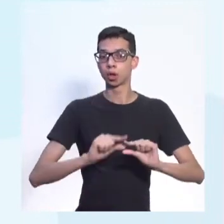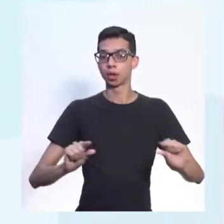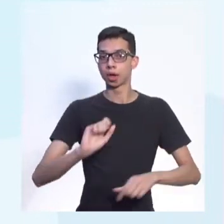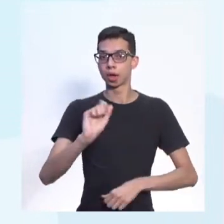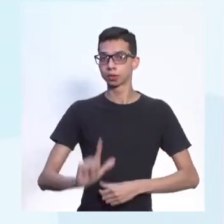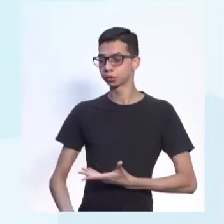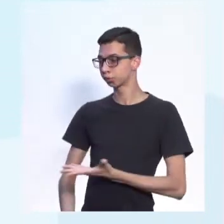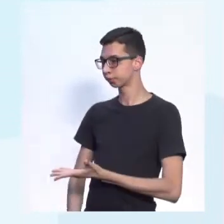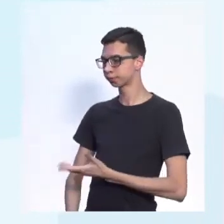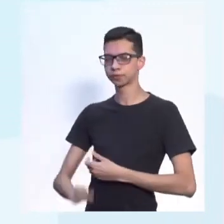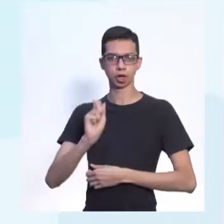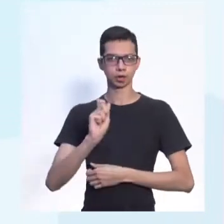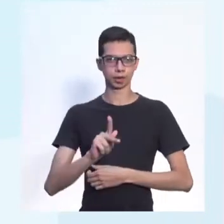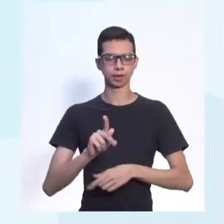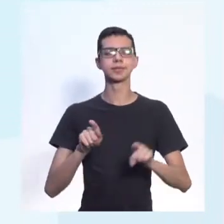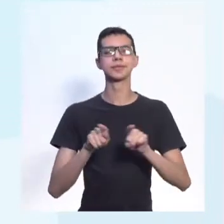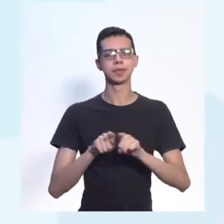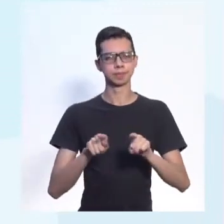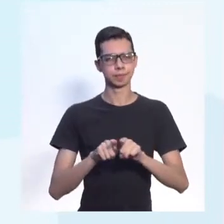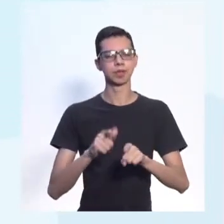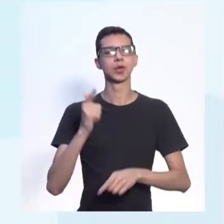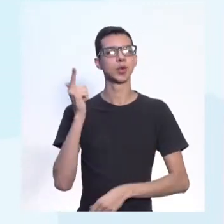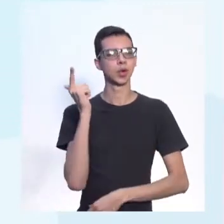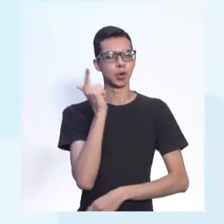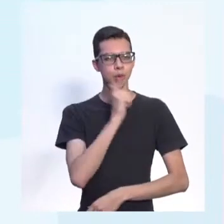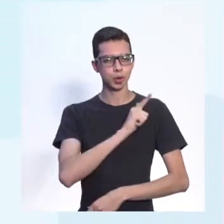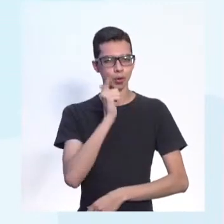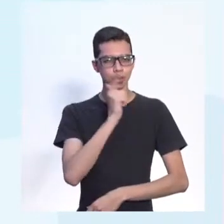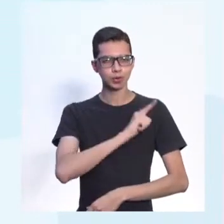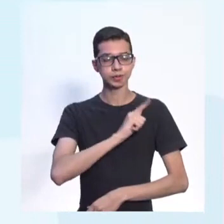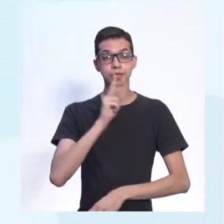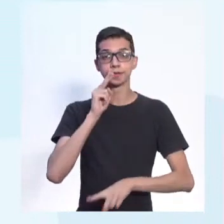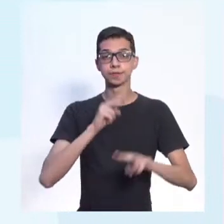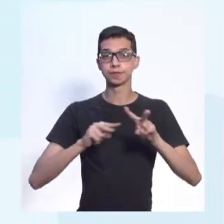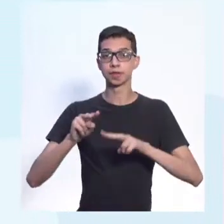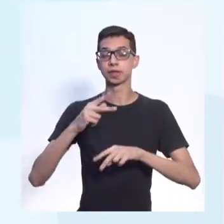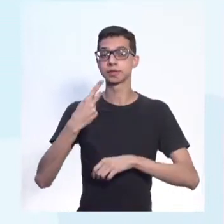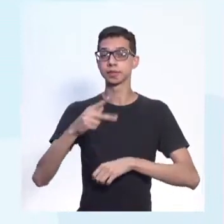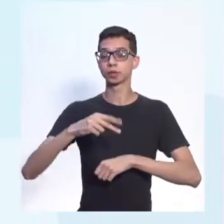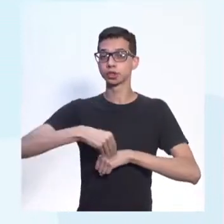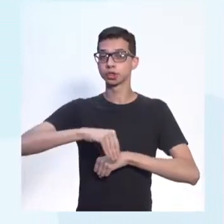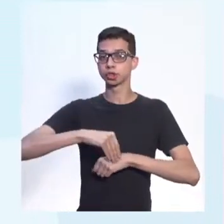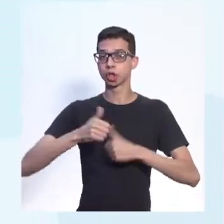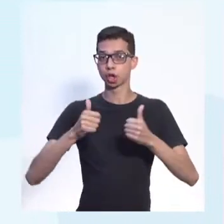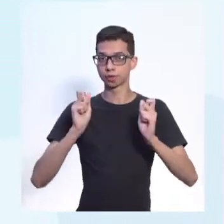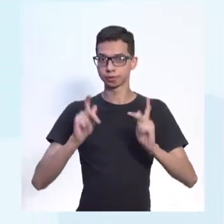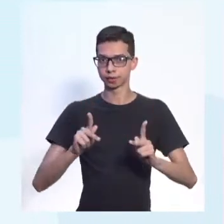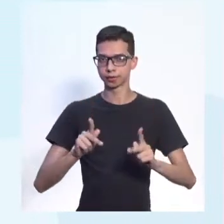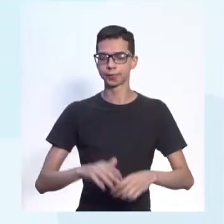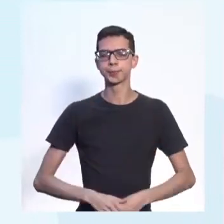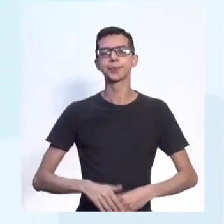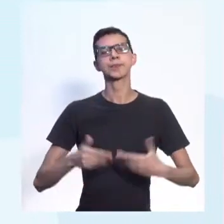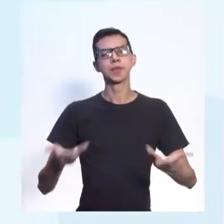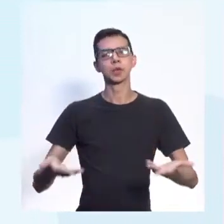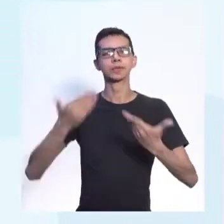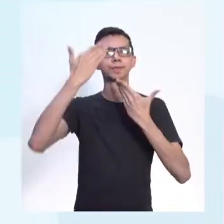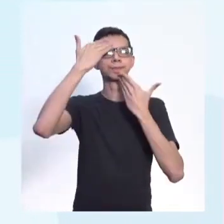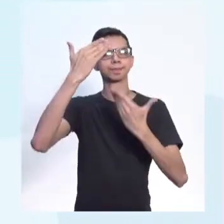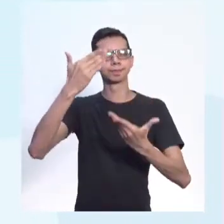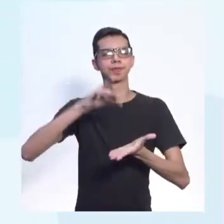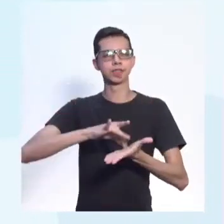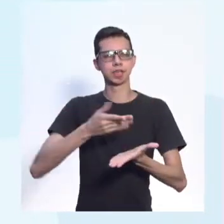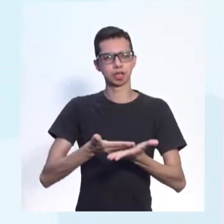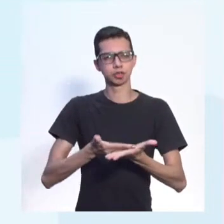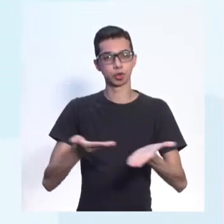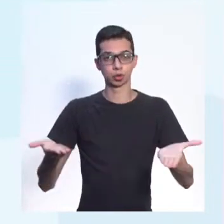do QR Code, tá? Que também a gente consegue receber aí as sugestões de vocês, tá ok? Olha, gente, muito obrigada pela nossa